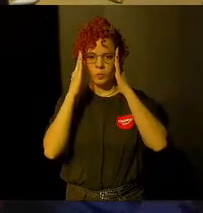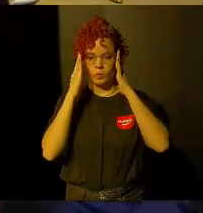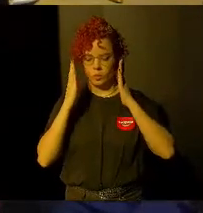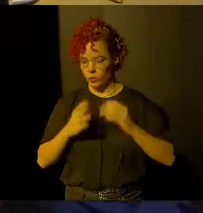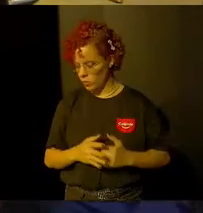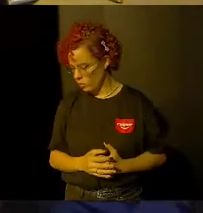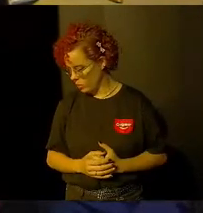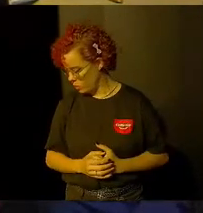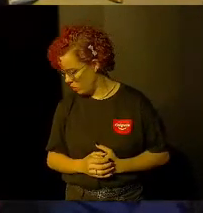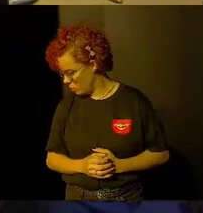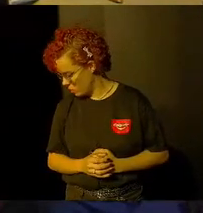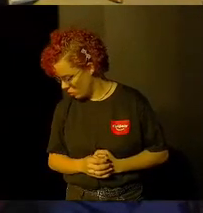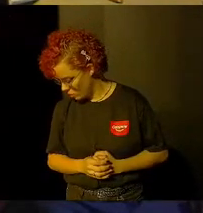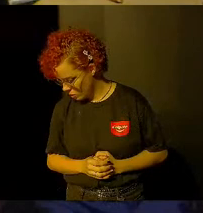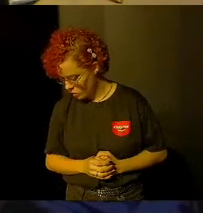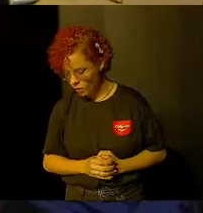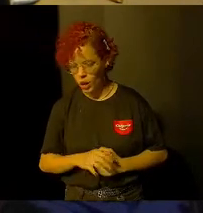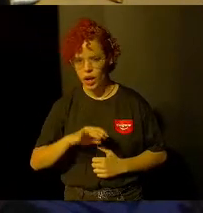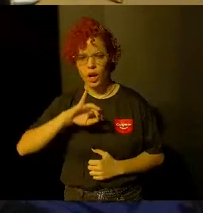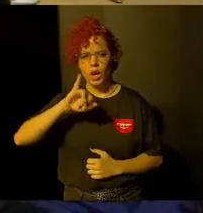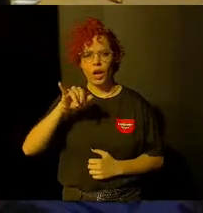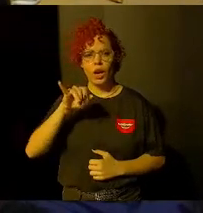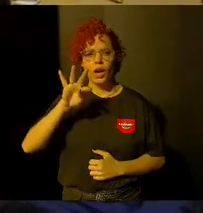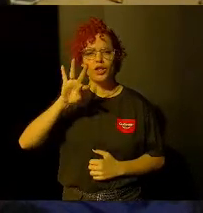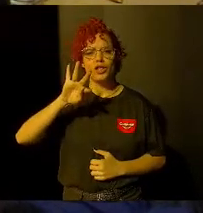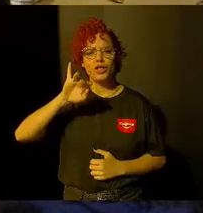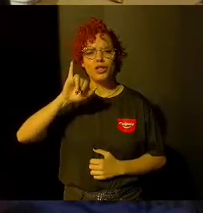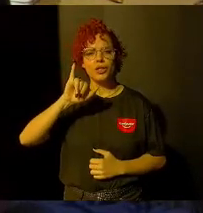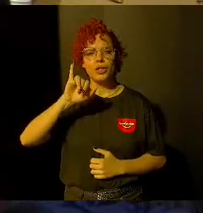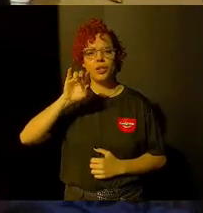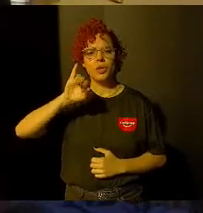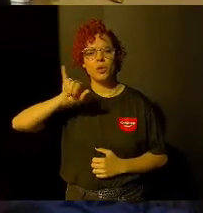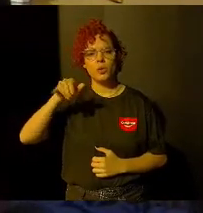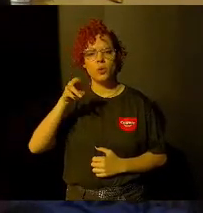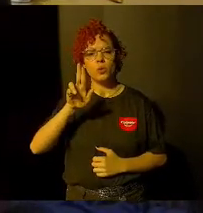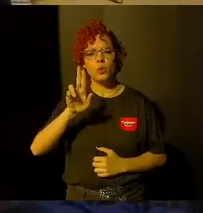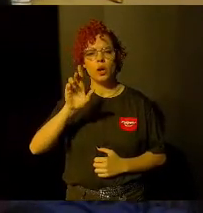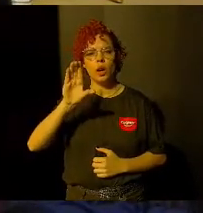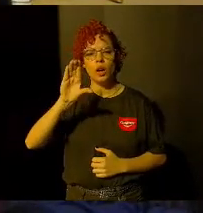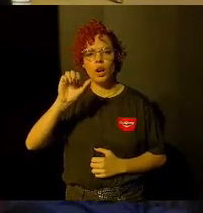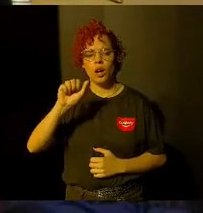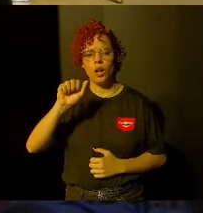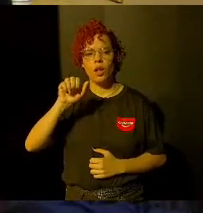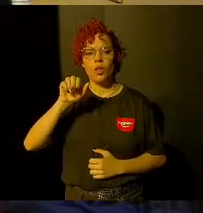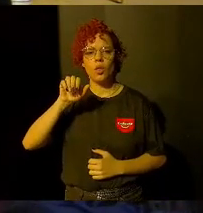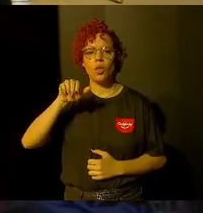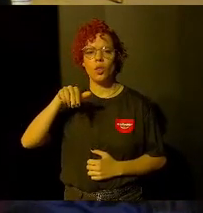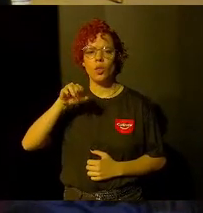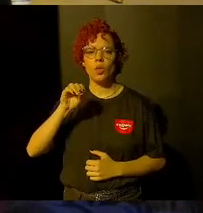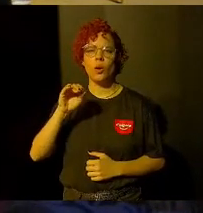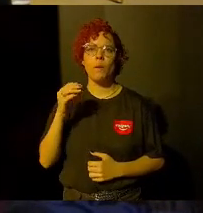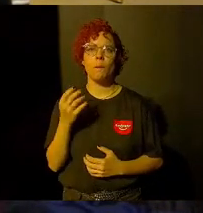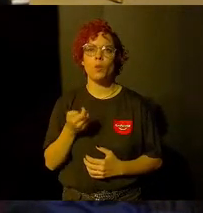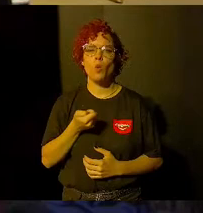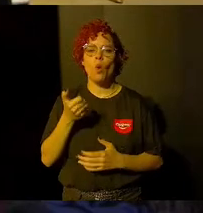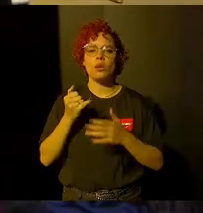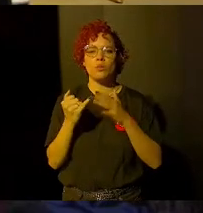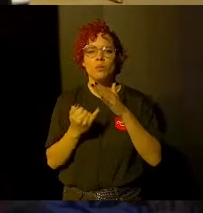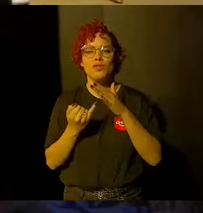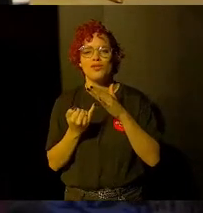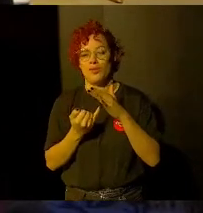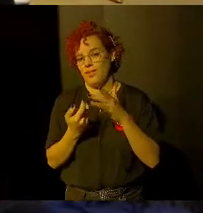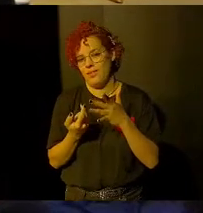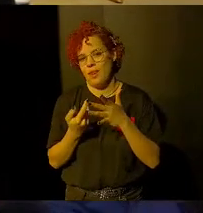o tijucano é quase é uma instituição né aqui no Rio é quase uma cidade diferente